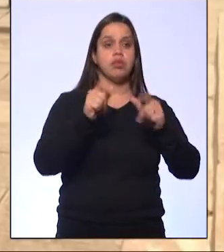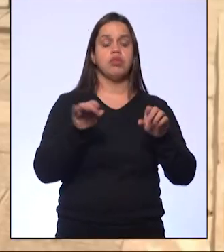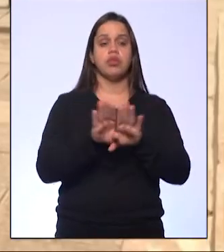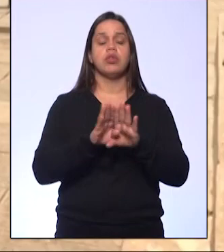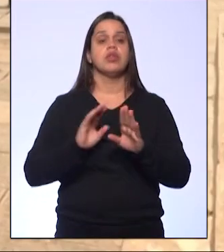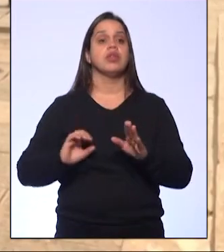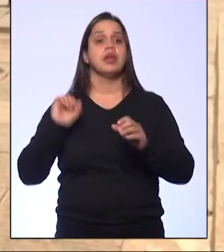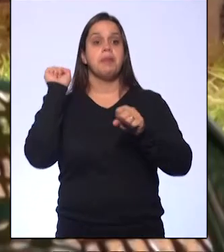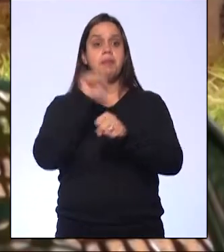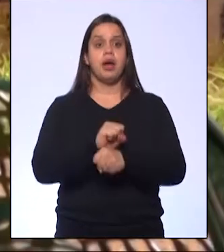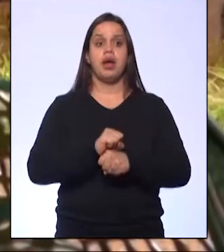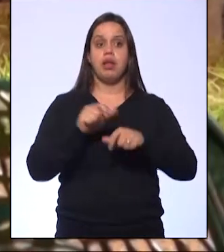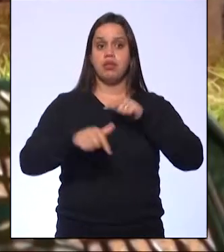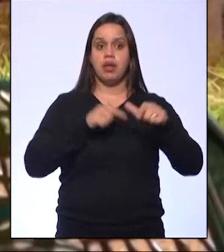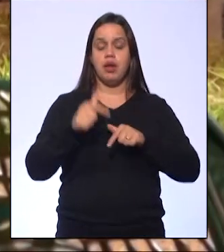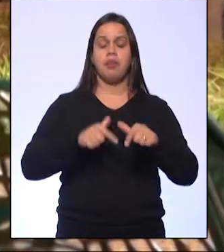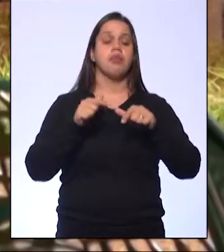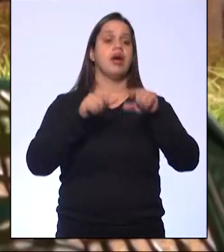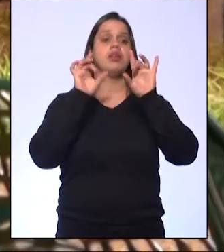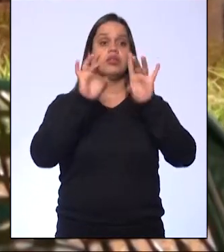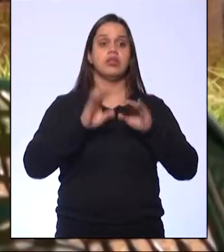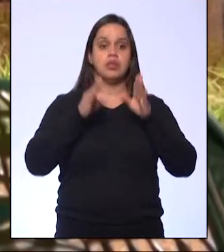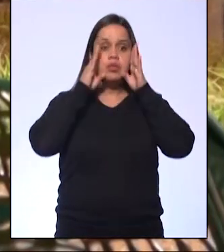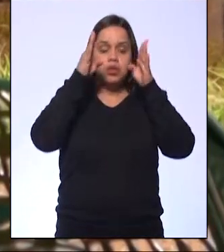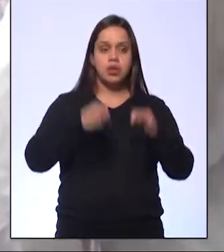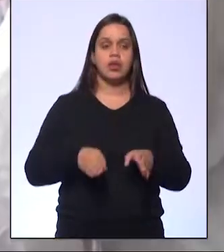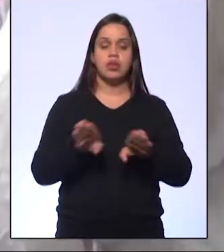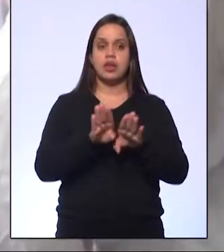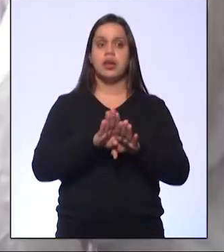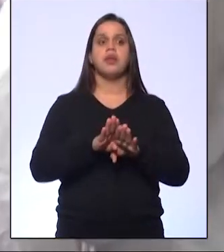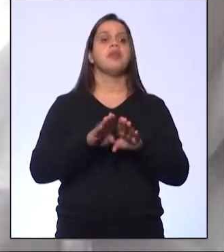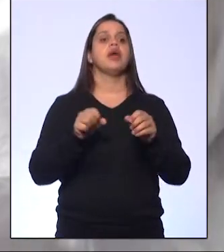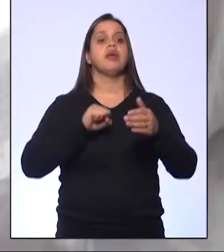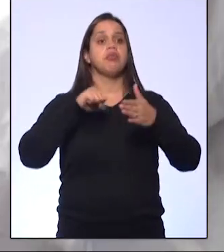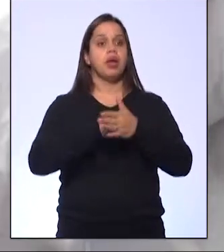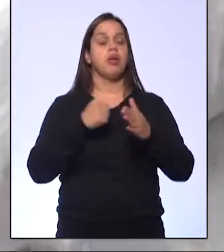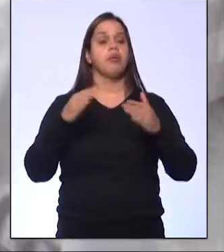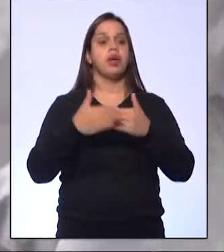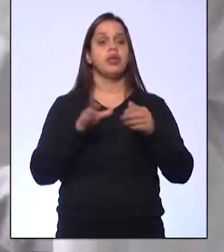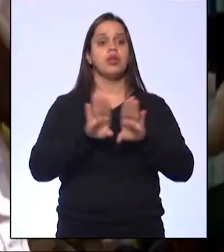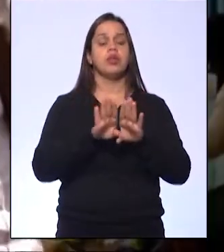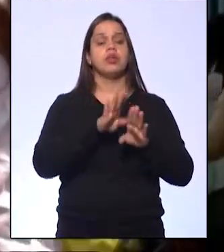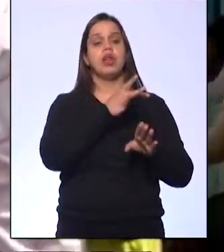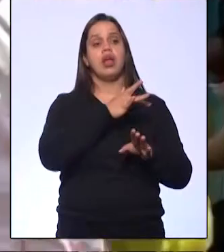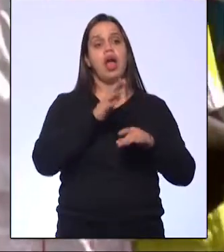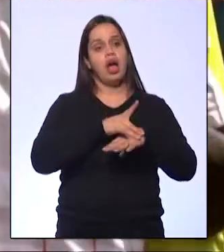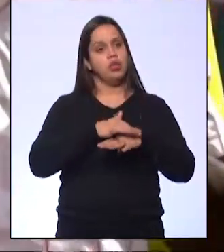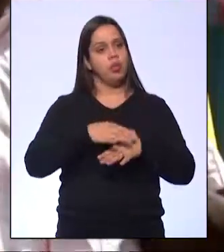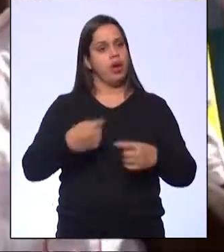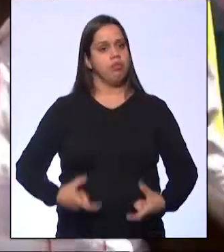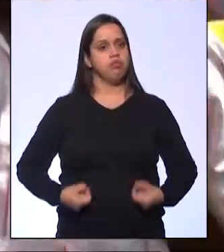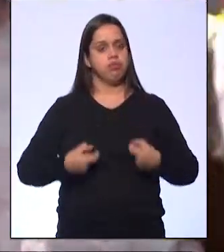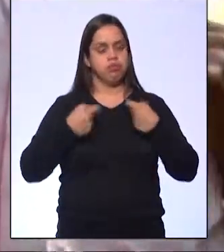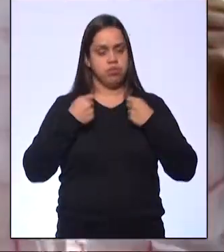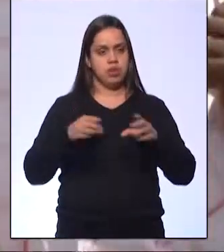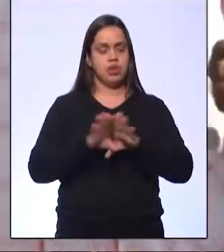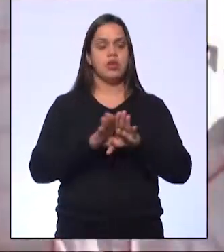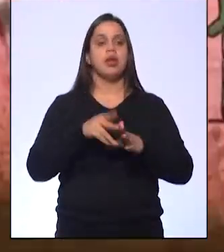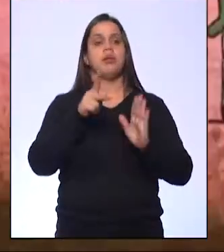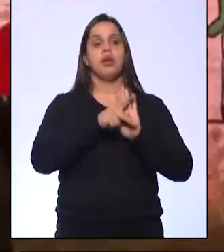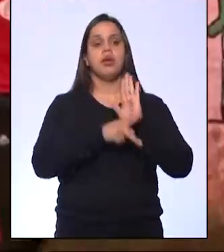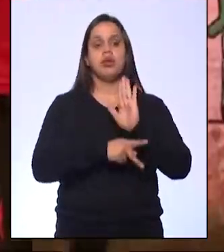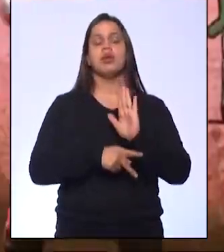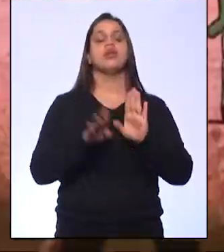serviços essenciais, incluindo tratamento para doenças potencialmente fatais, como o câncer. Programas críticos de imunização também